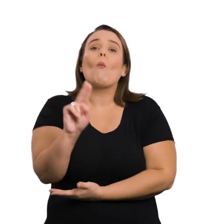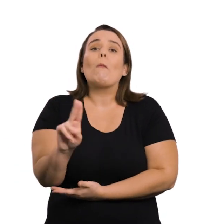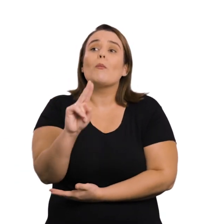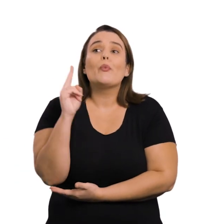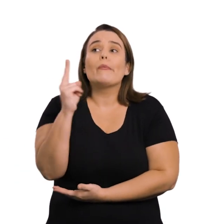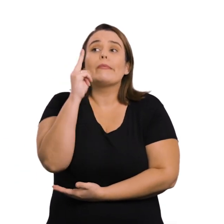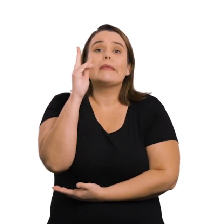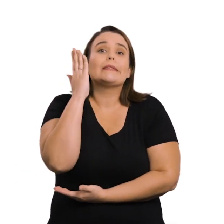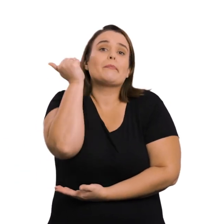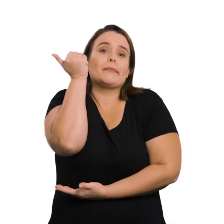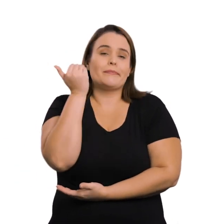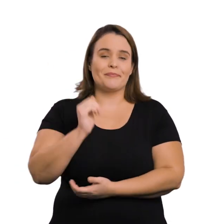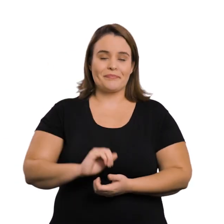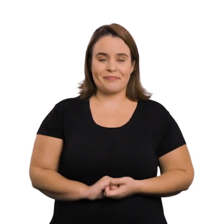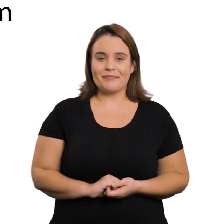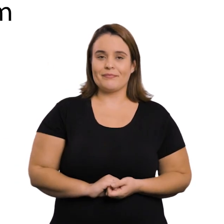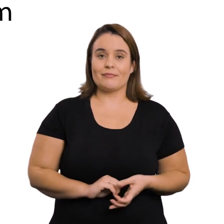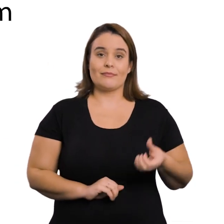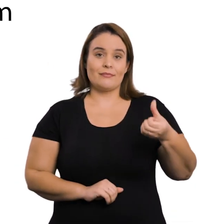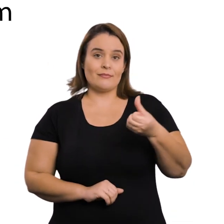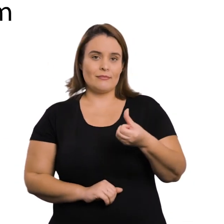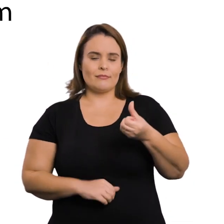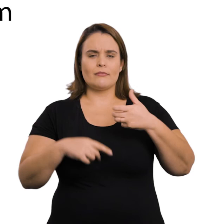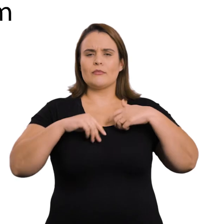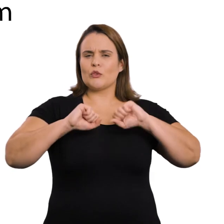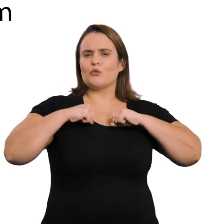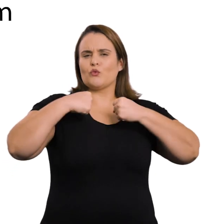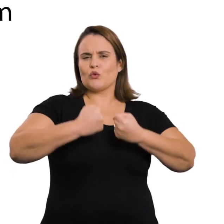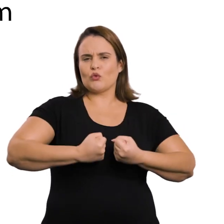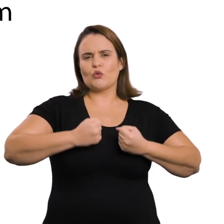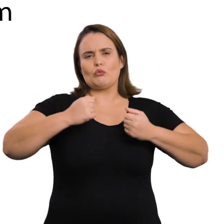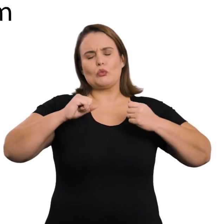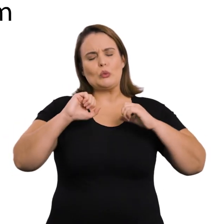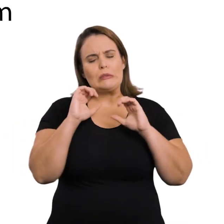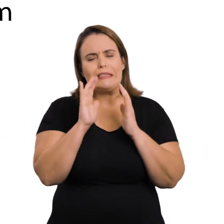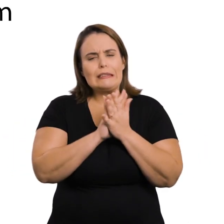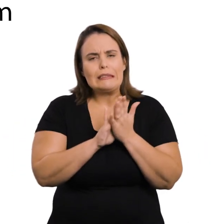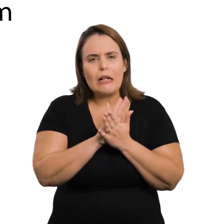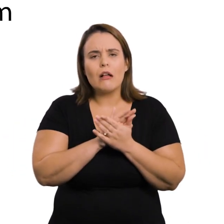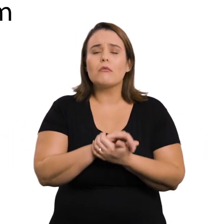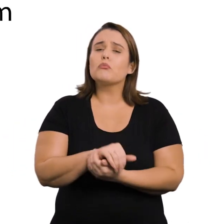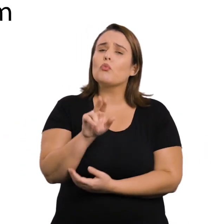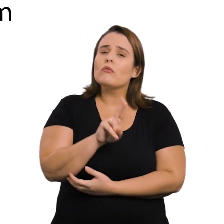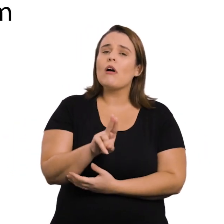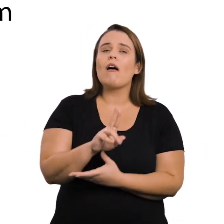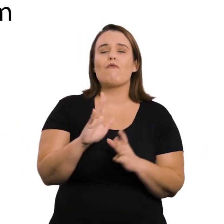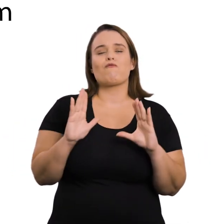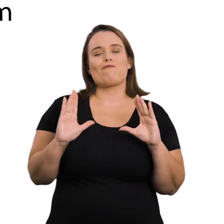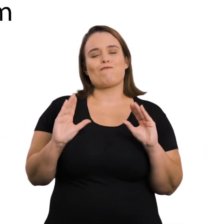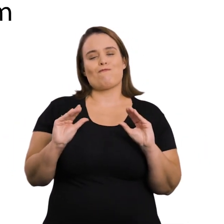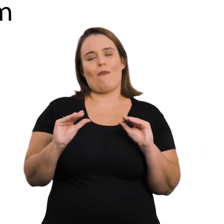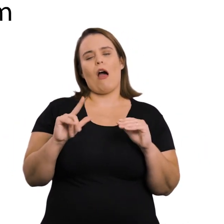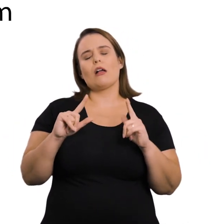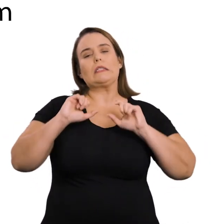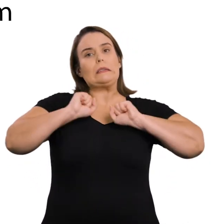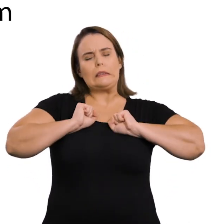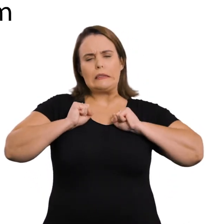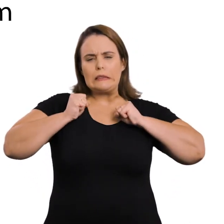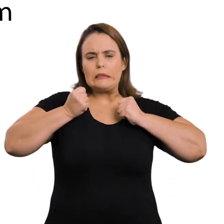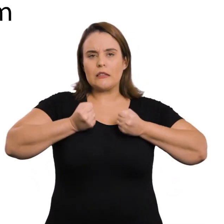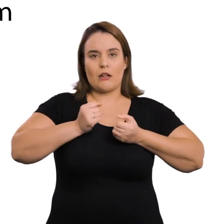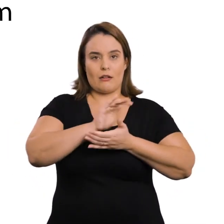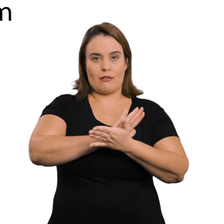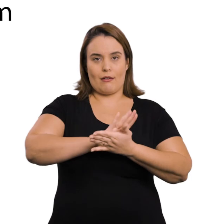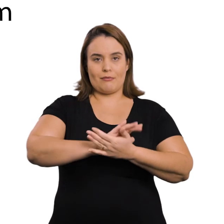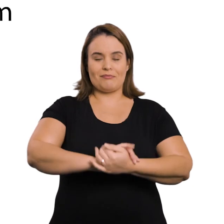involuntárias e imprevistas. 6. Pouco esforço físico. Ser utilizado de forma confortável, com o mínimo